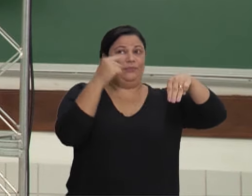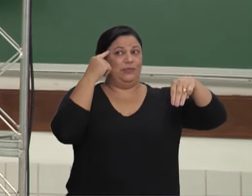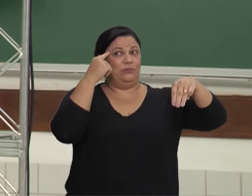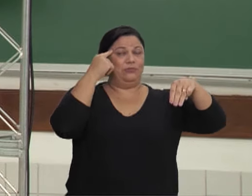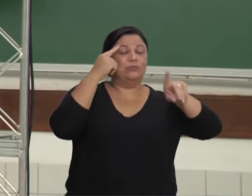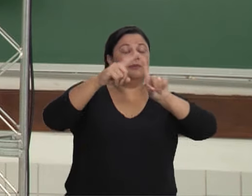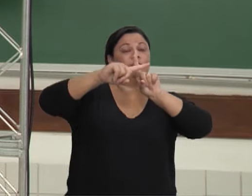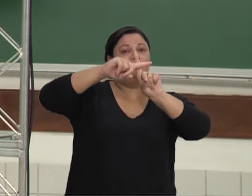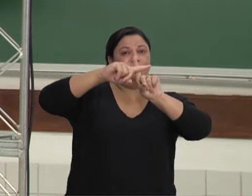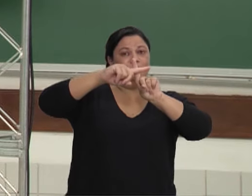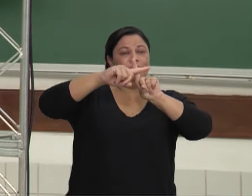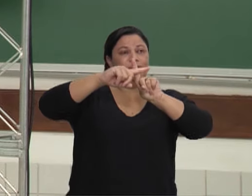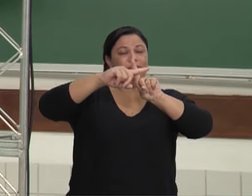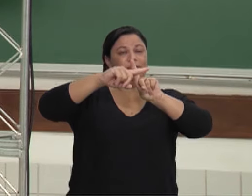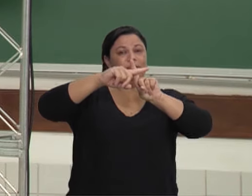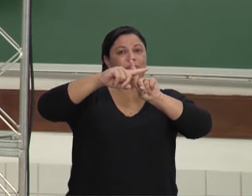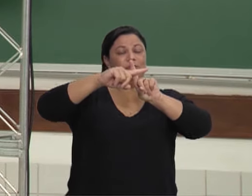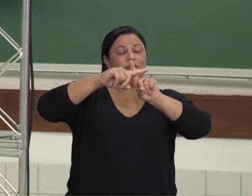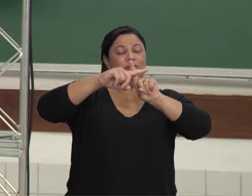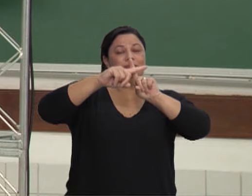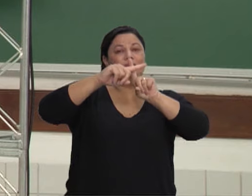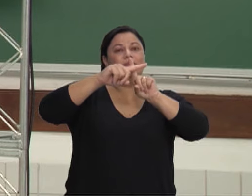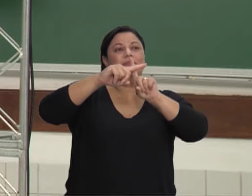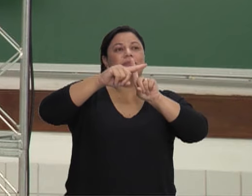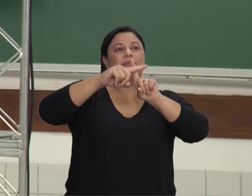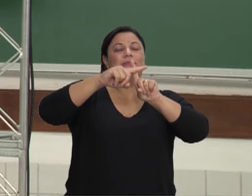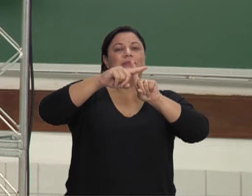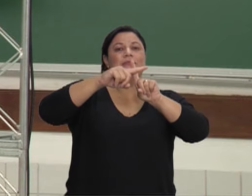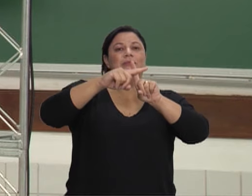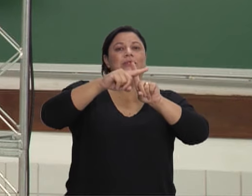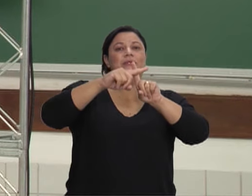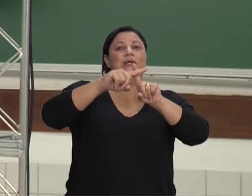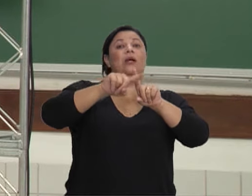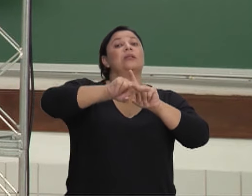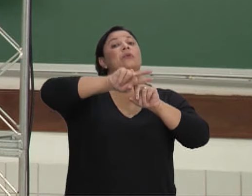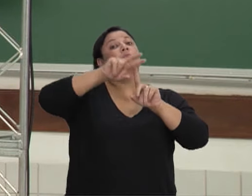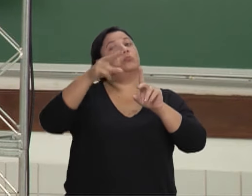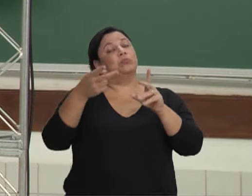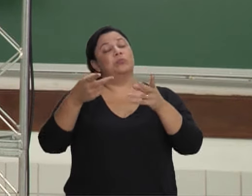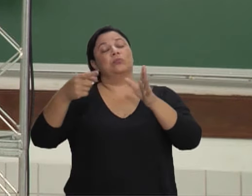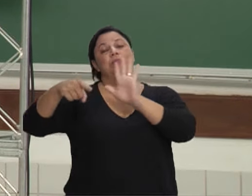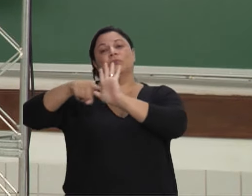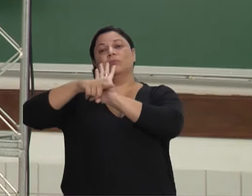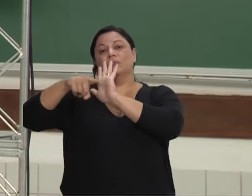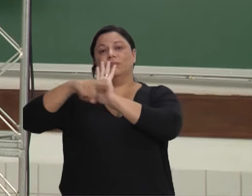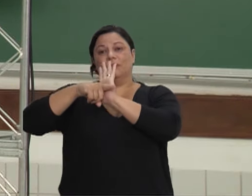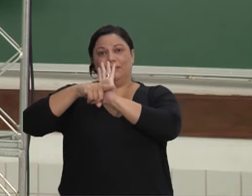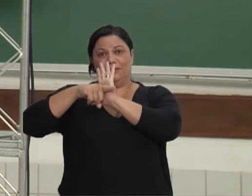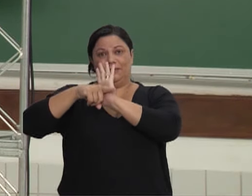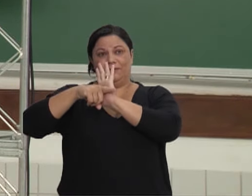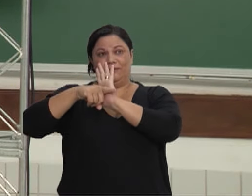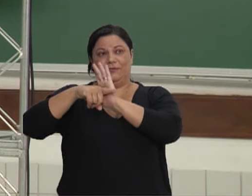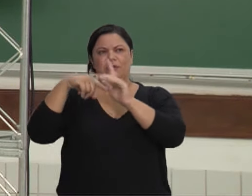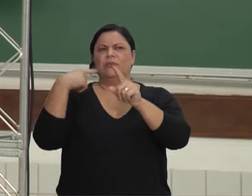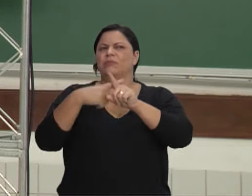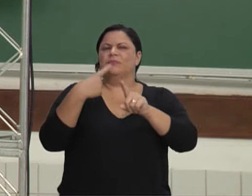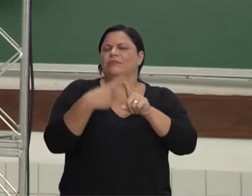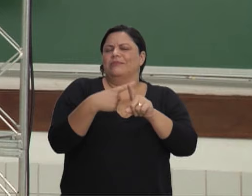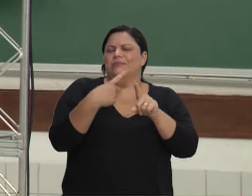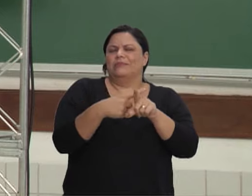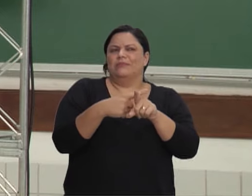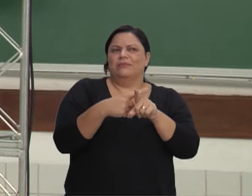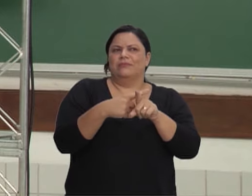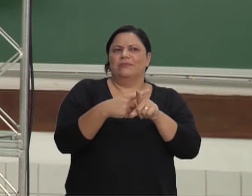positivo, lá no meu módulo, como se ele fosse positivo e como se ele fosse negativo. Porque eu tenho